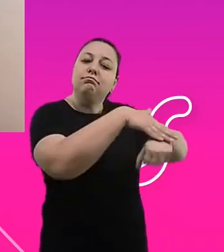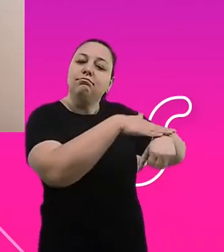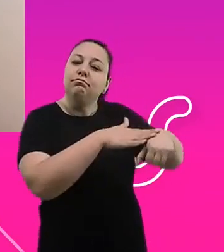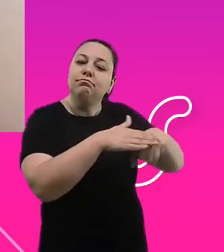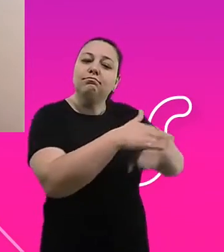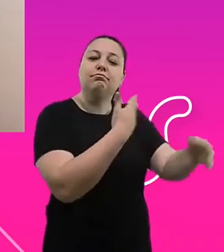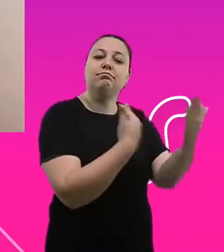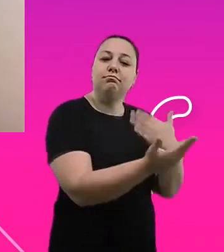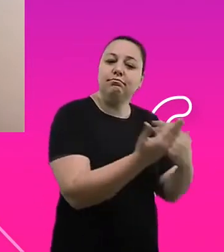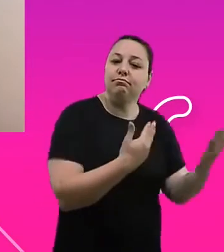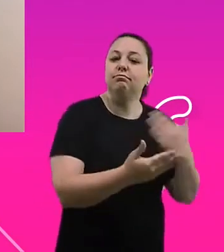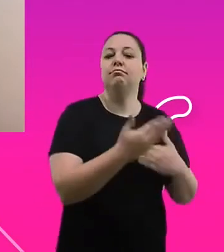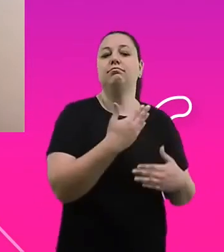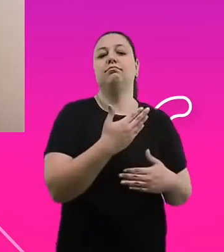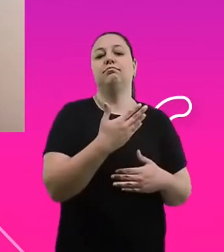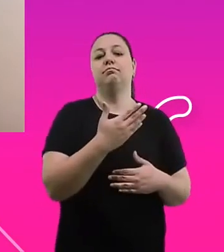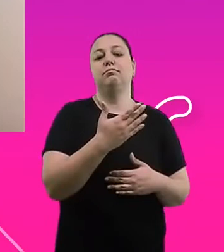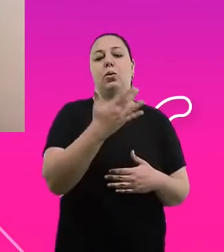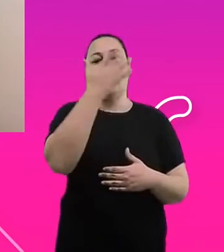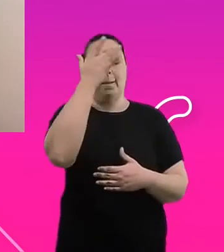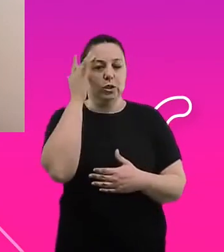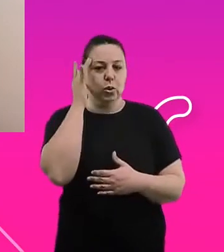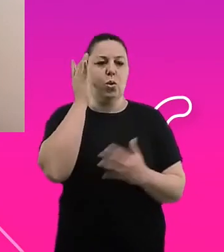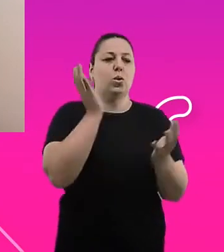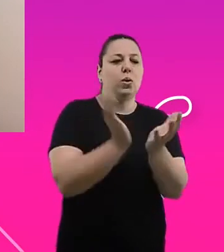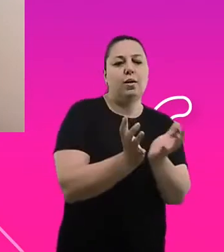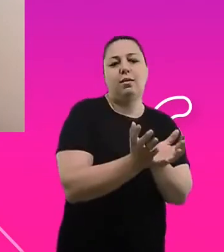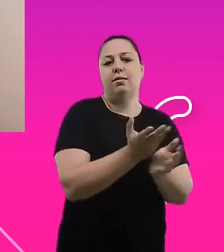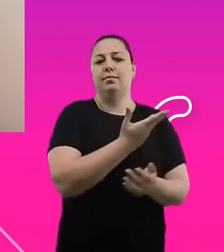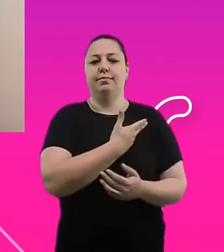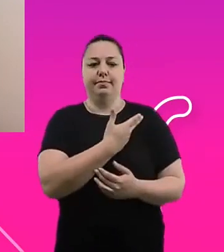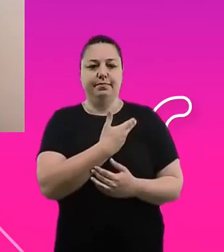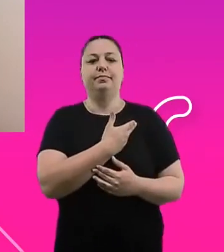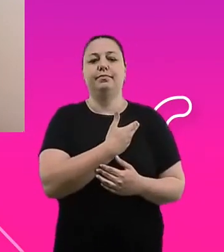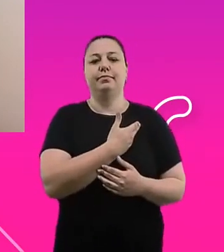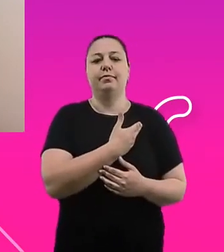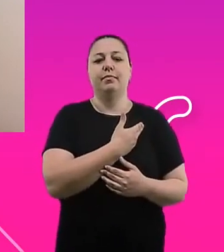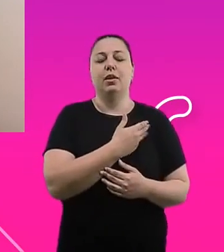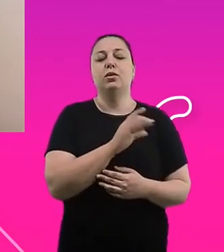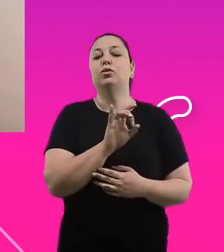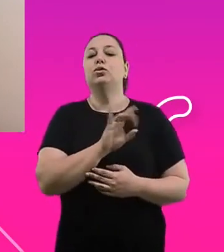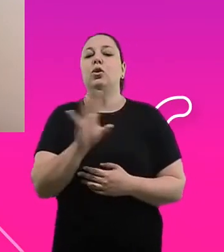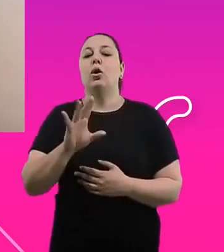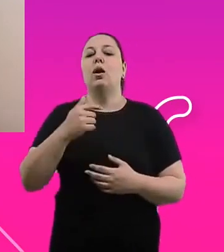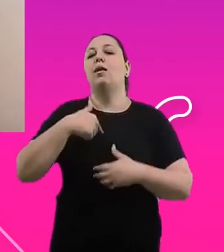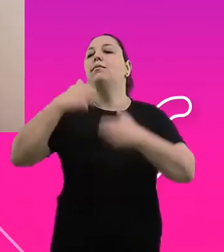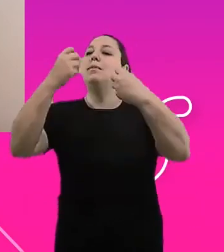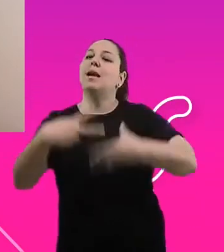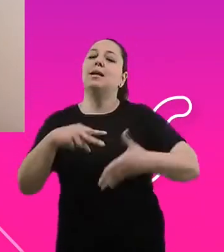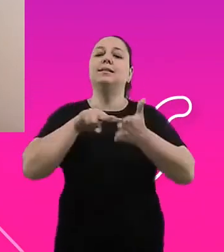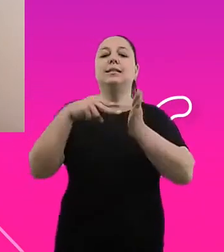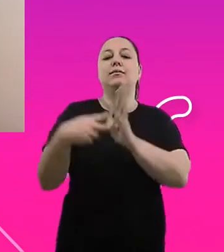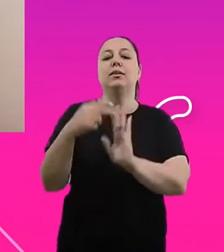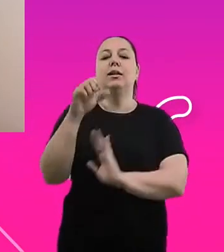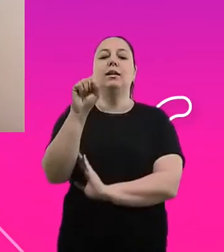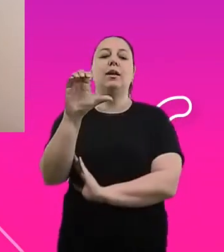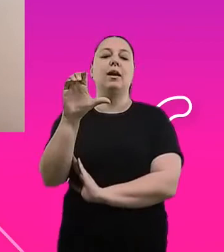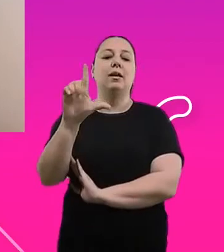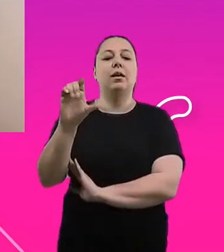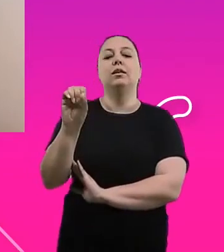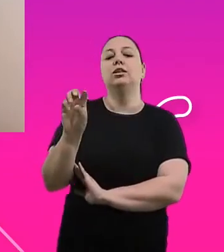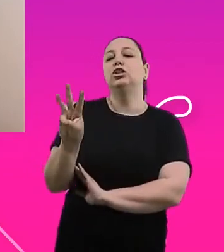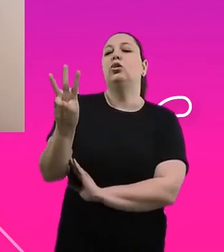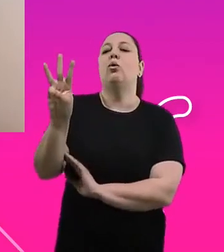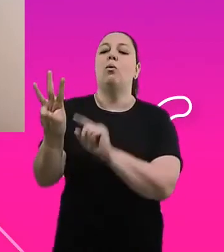poder conversar com quem tá do outro lado do que falando do que de fato é o slow content, sabe? Porque para mim é muito natural,